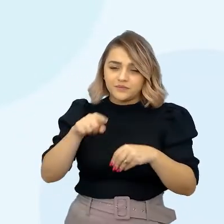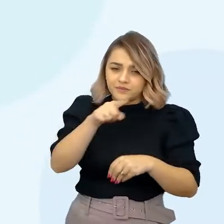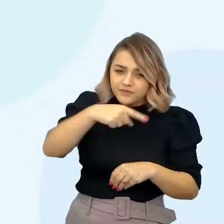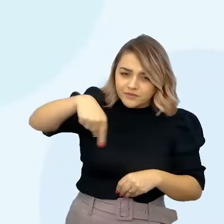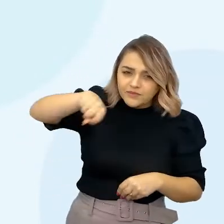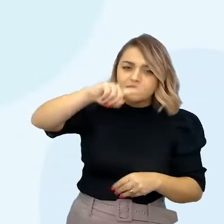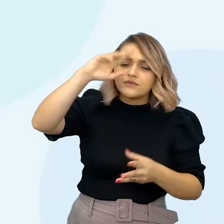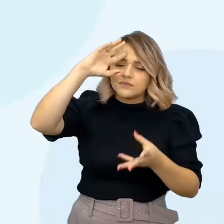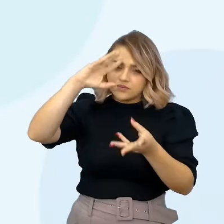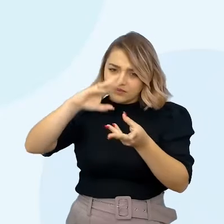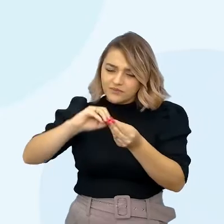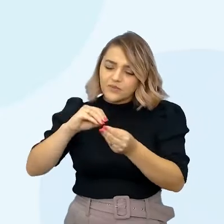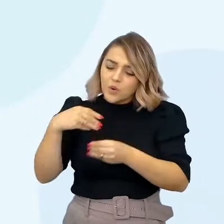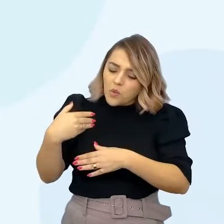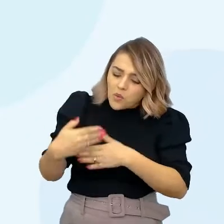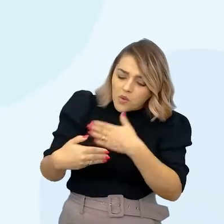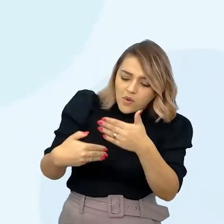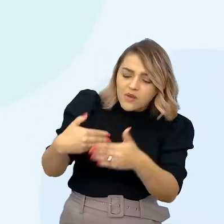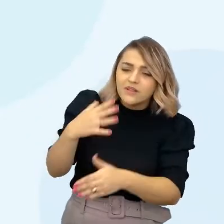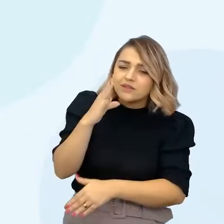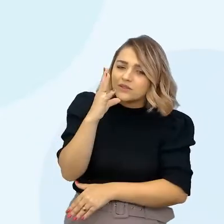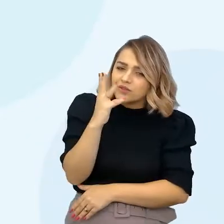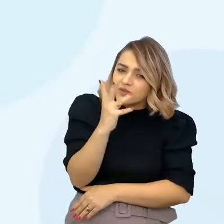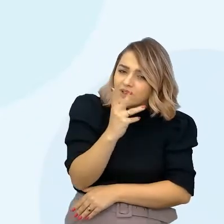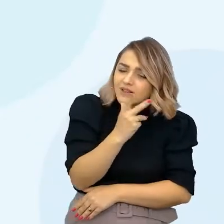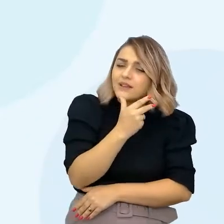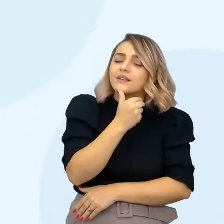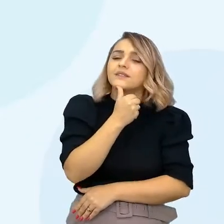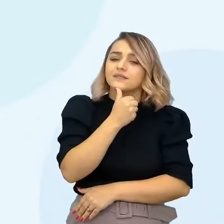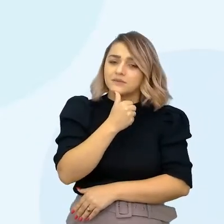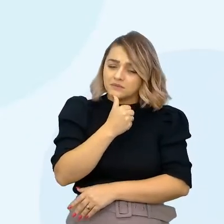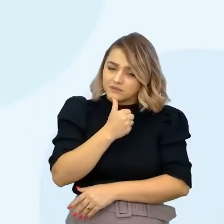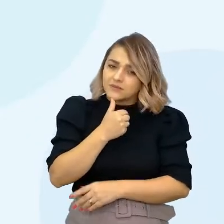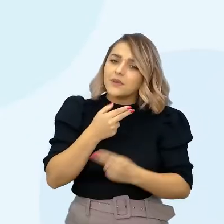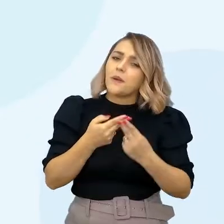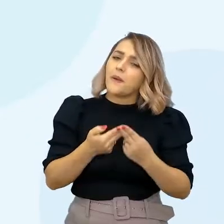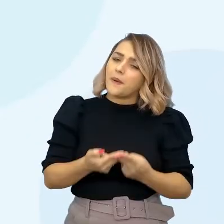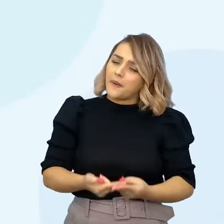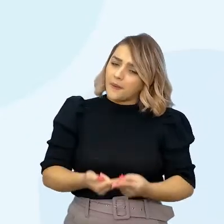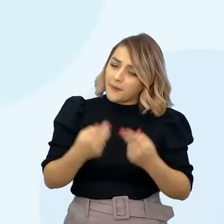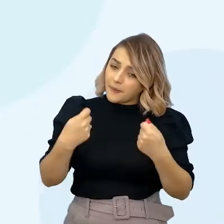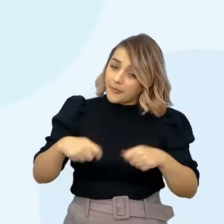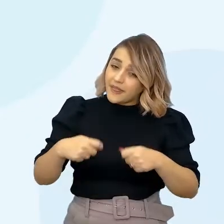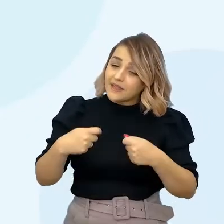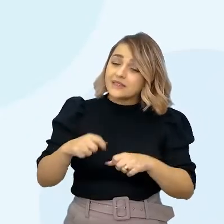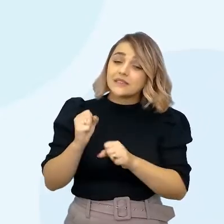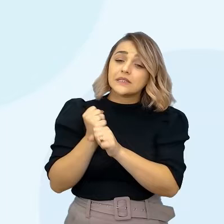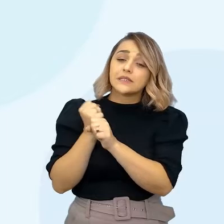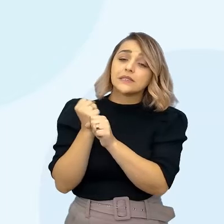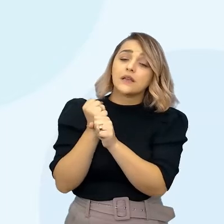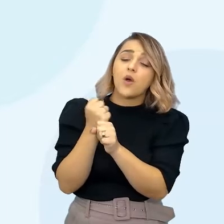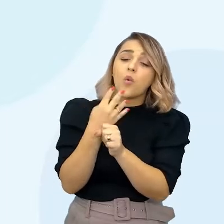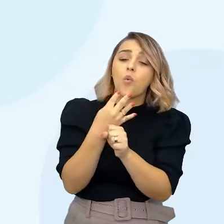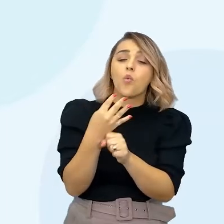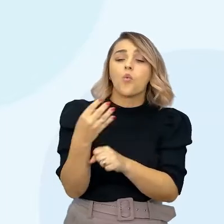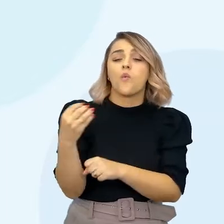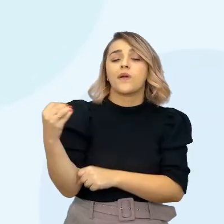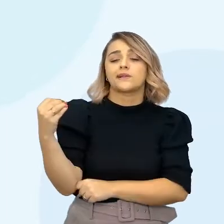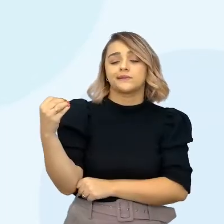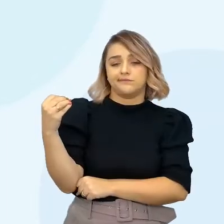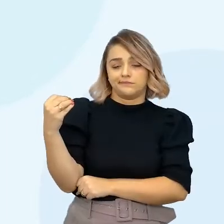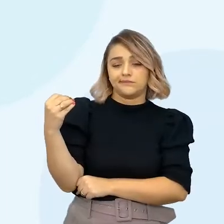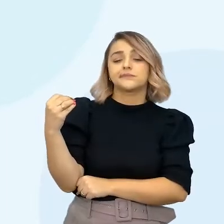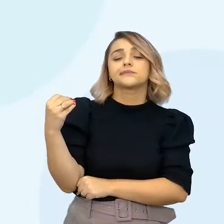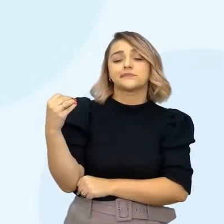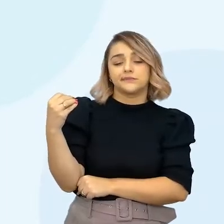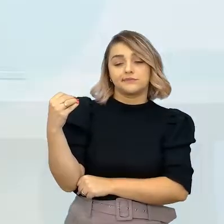lento e paciente, saiba que são necessários cerca de 400 anos para se formar 1 centímetro de solo. Então,